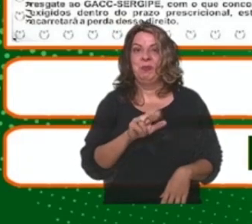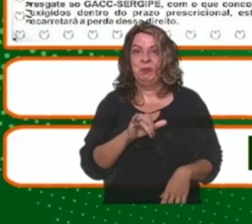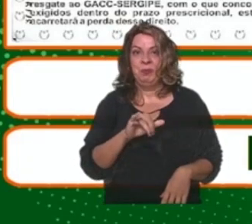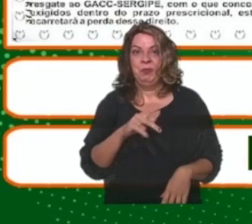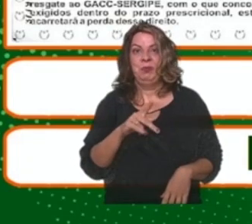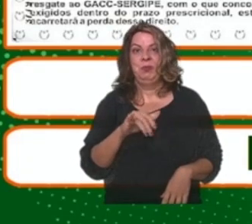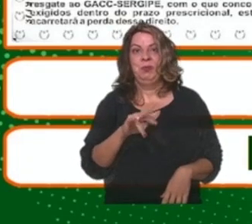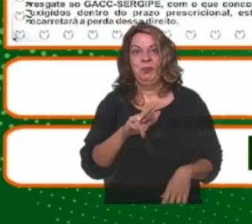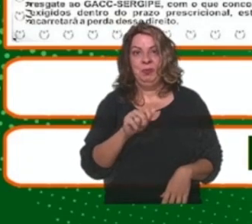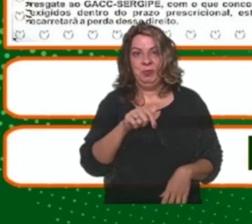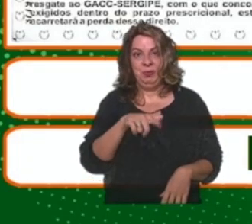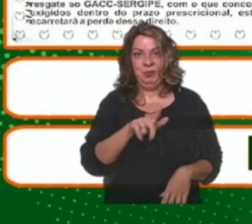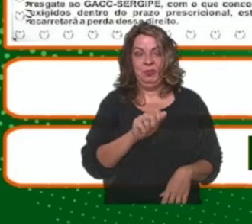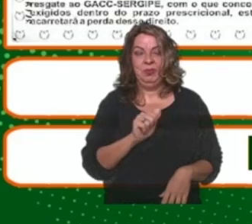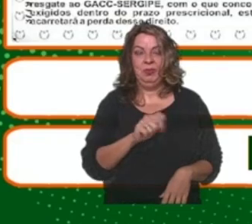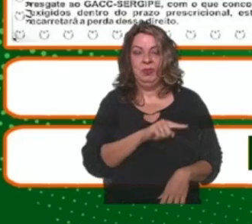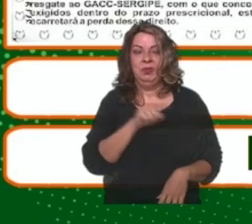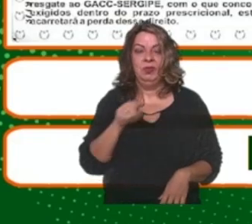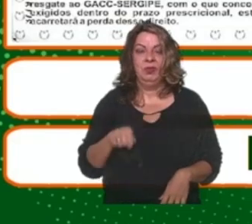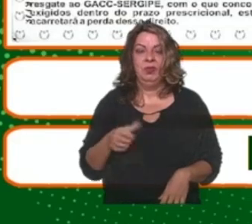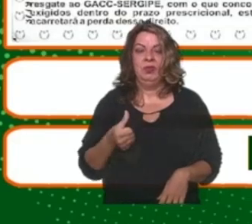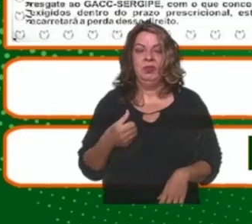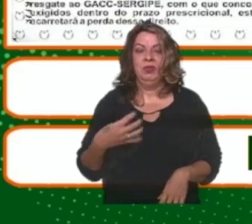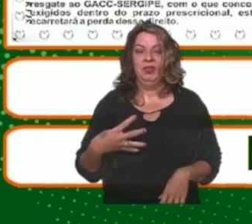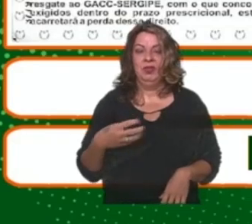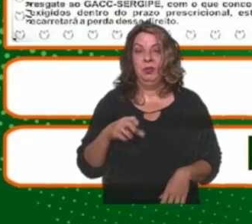Regional Itaporanga. E aqui também, ó,